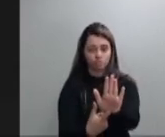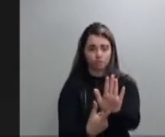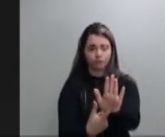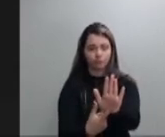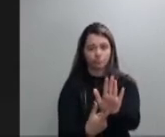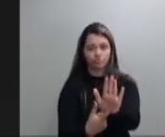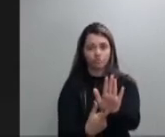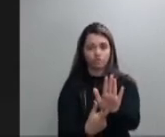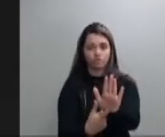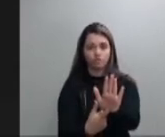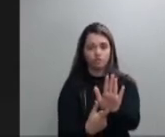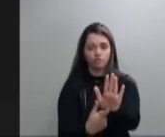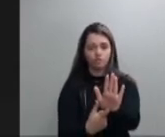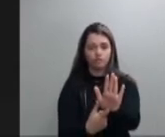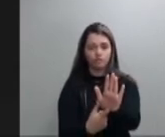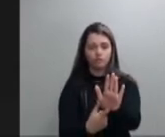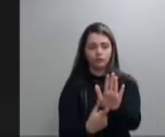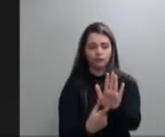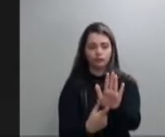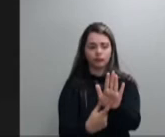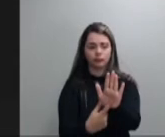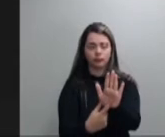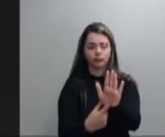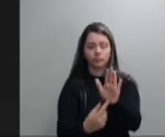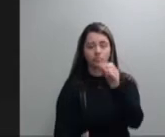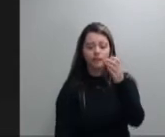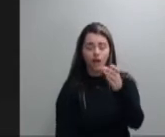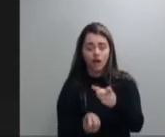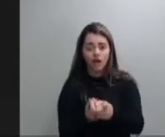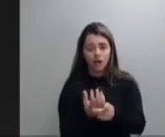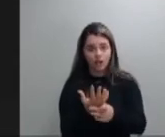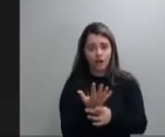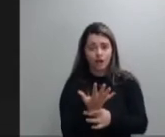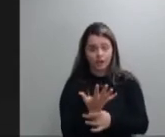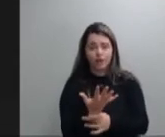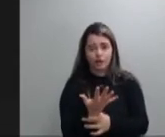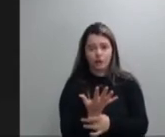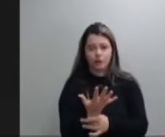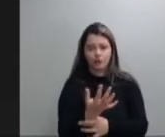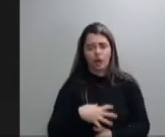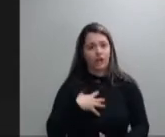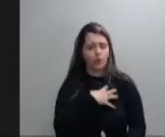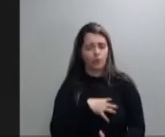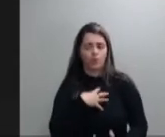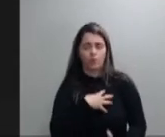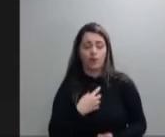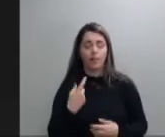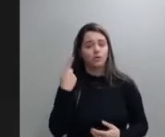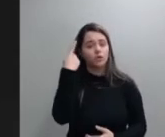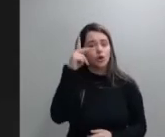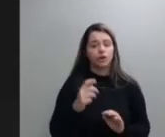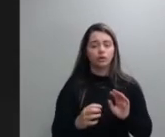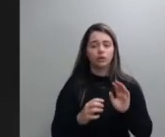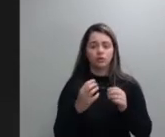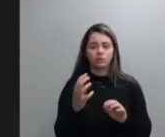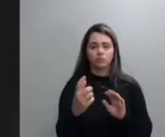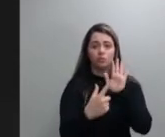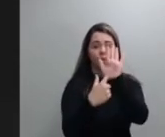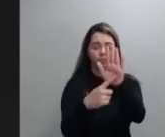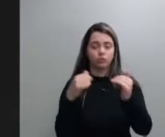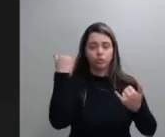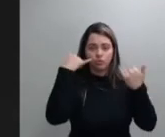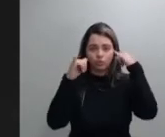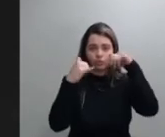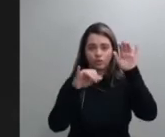impreterivelmente criou-se expectativa contra as regras estabelecidas no edital nesse contexto a alteração posterior